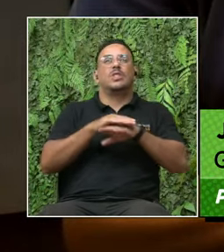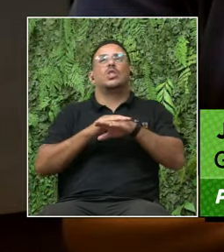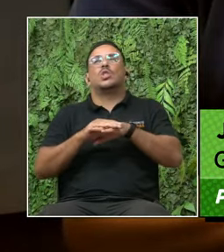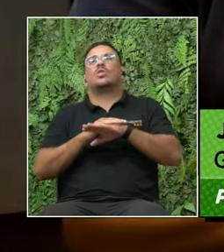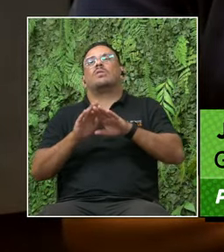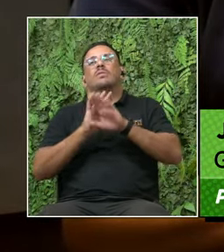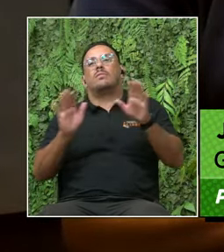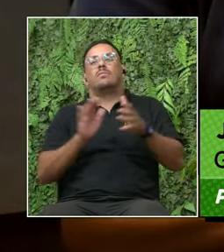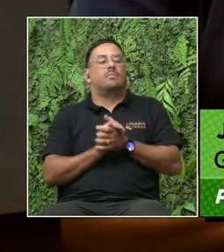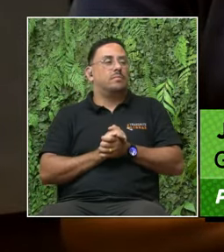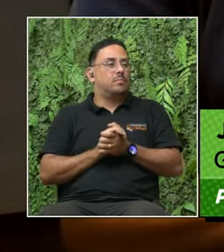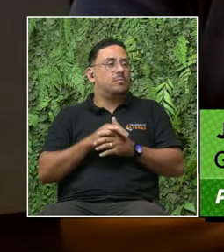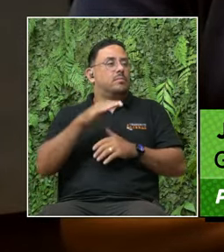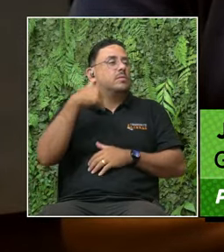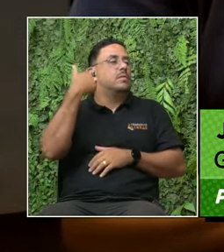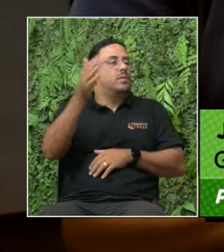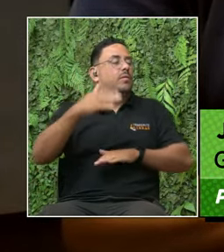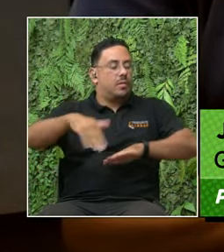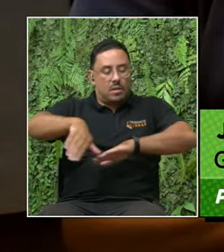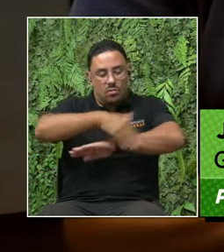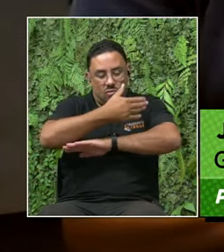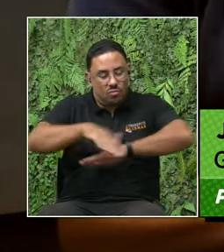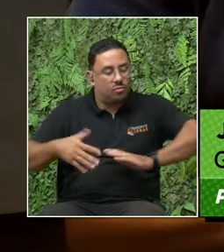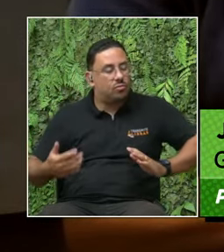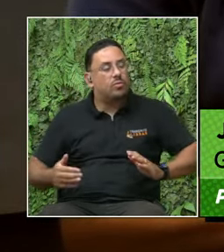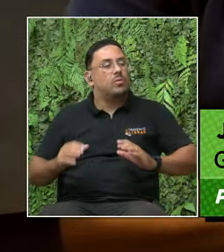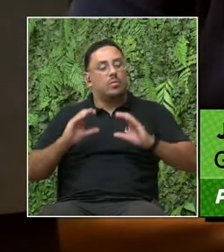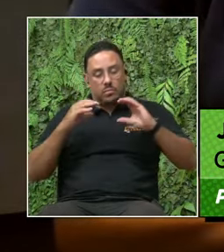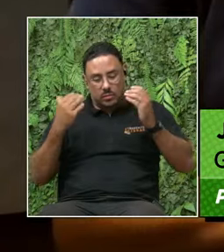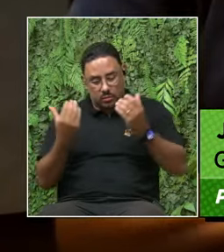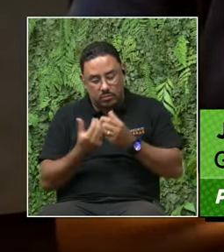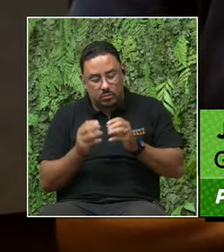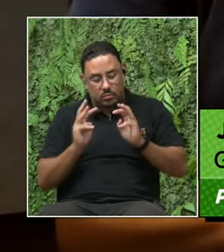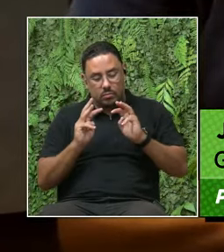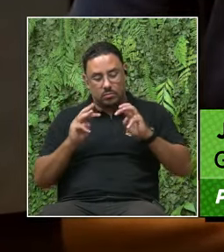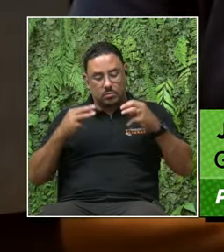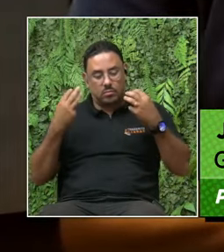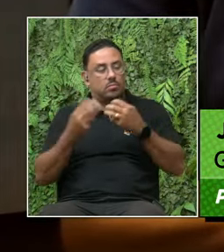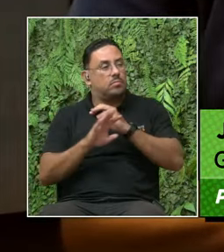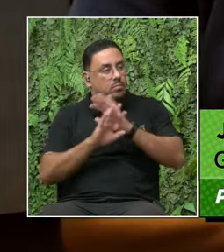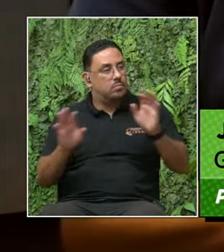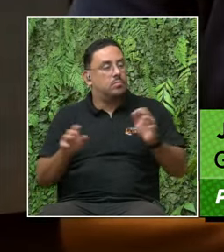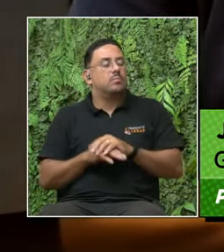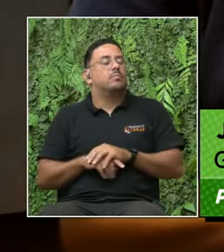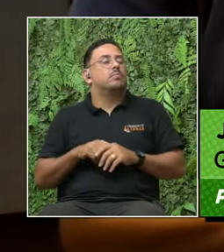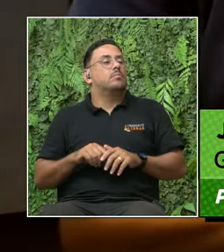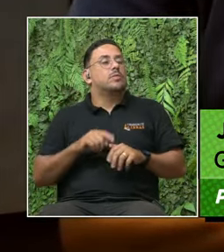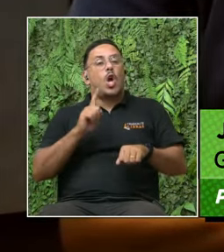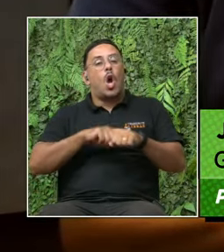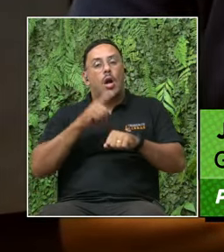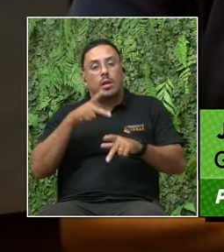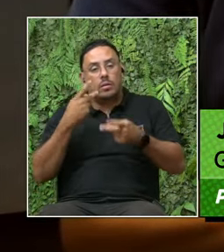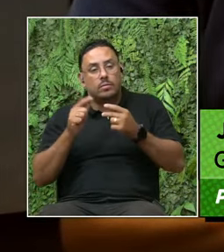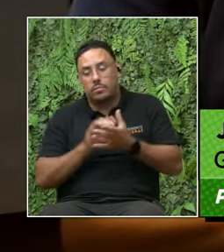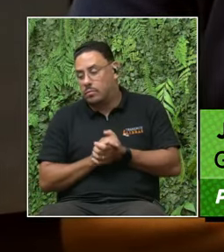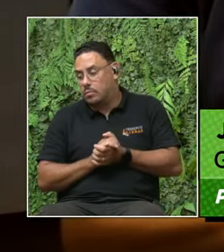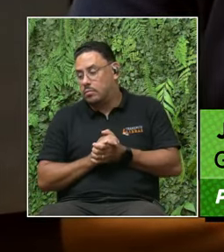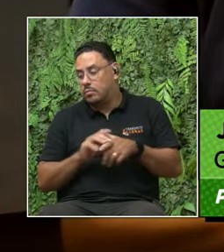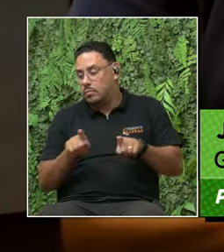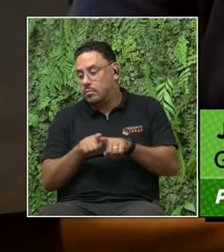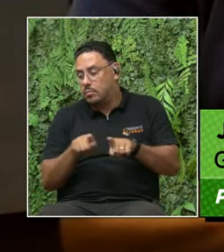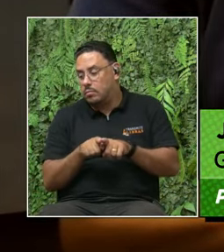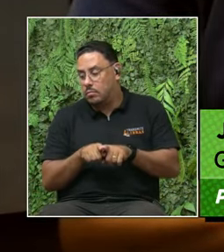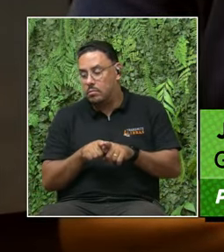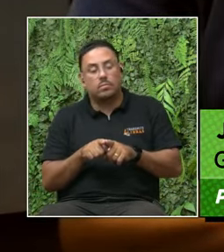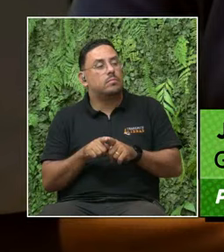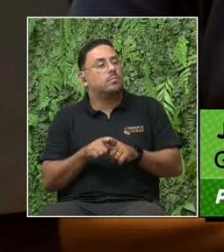fora da da Toca da Raposa do Mineirão da cidade do galo e da da arena MRV para mim hora nenhuma teve isso Inclusive durante